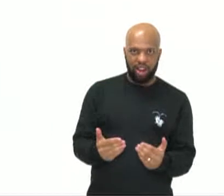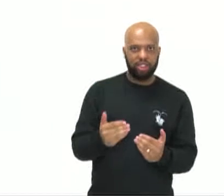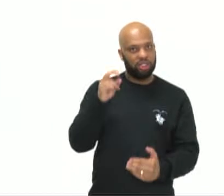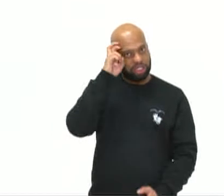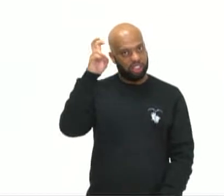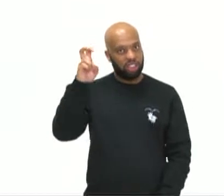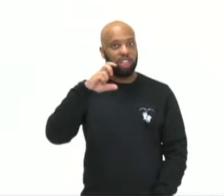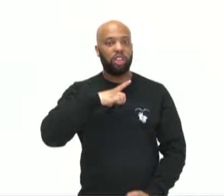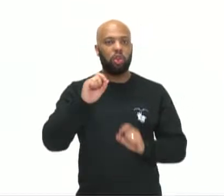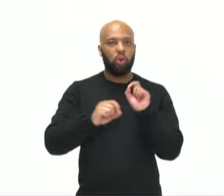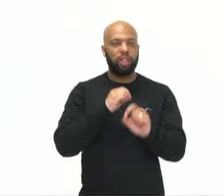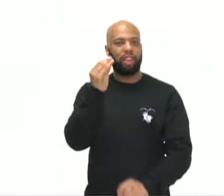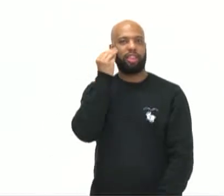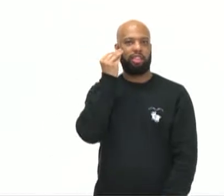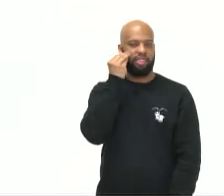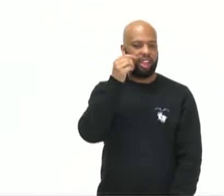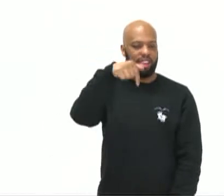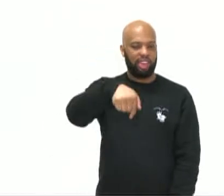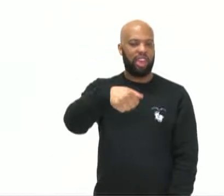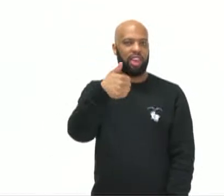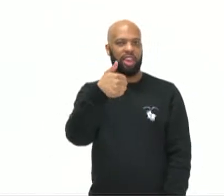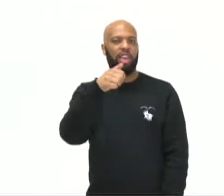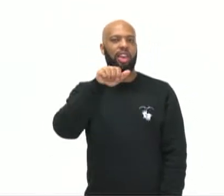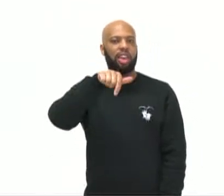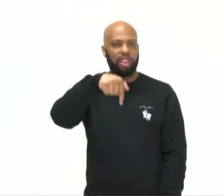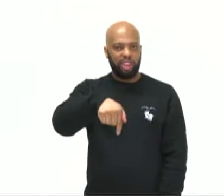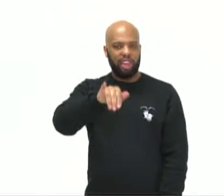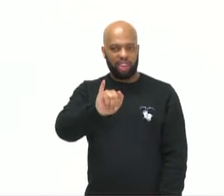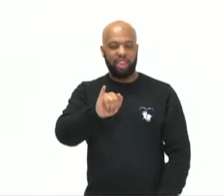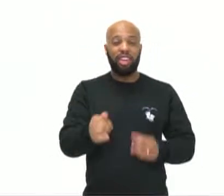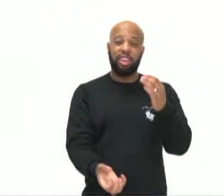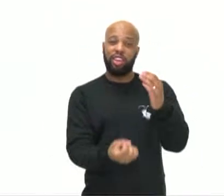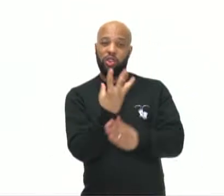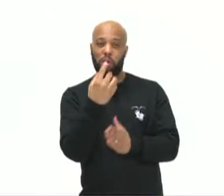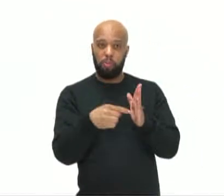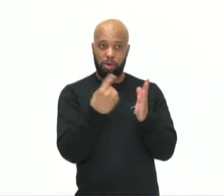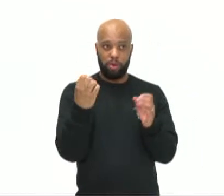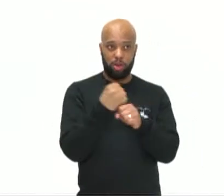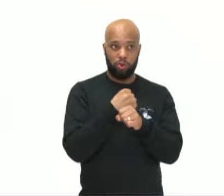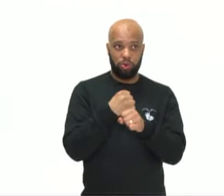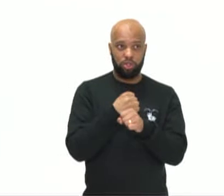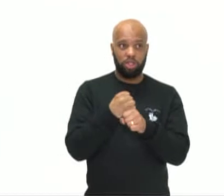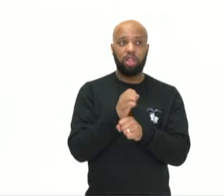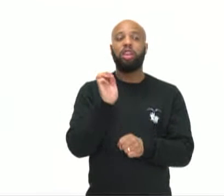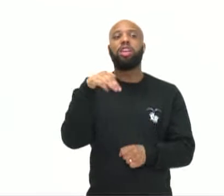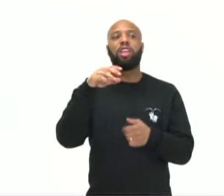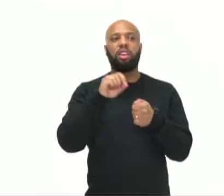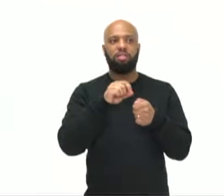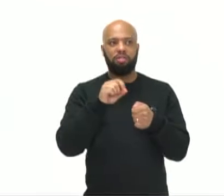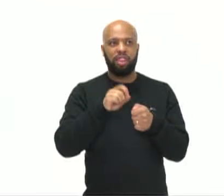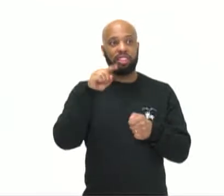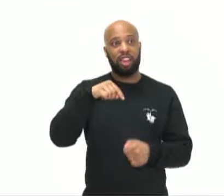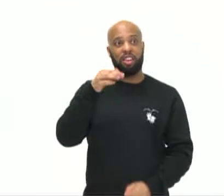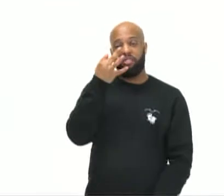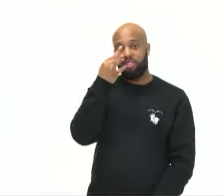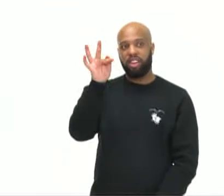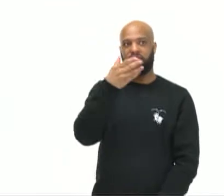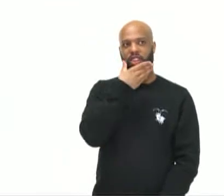de QI, criados nos primeiros anos do século XX pelo psicólogo francês Alfred Binet,